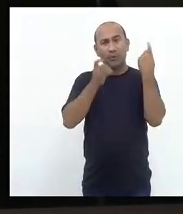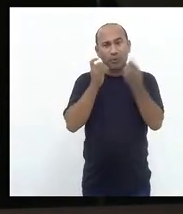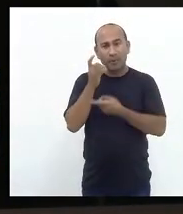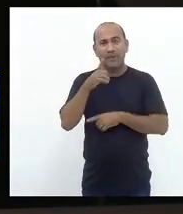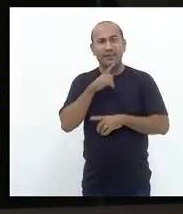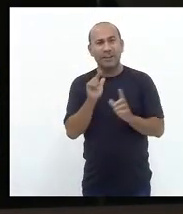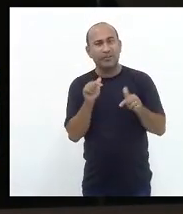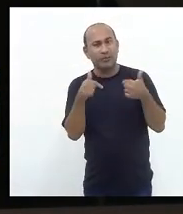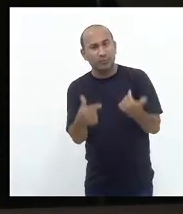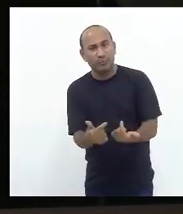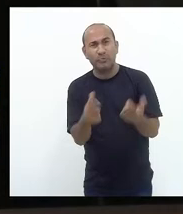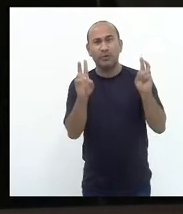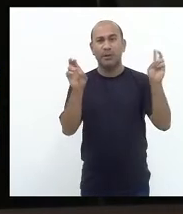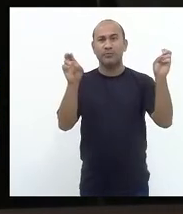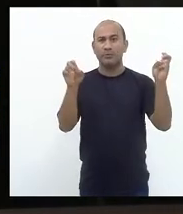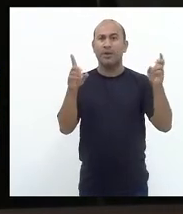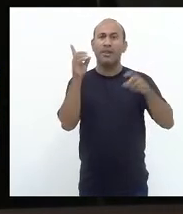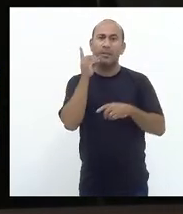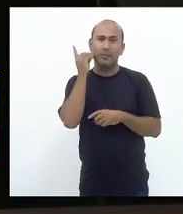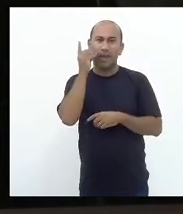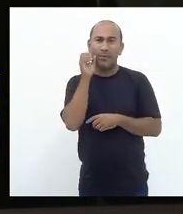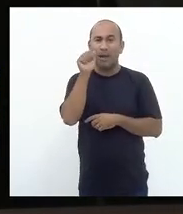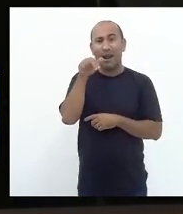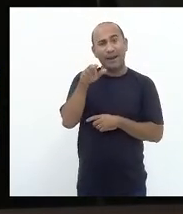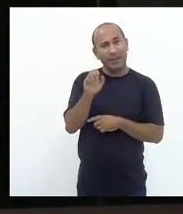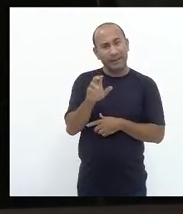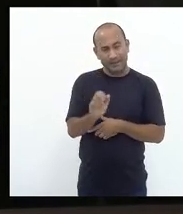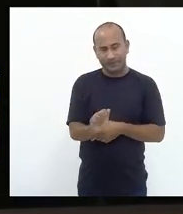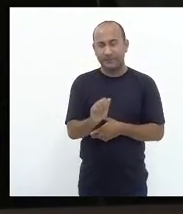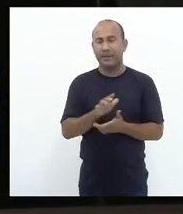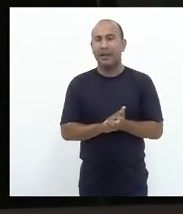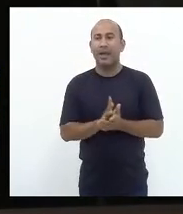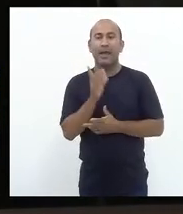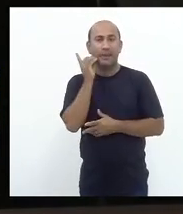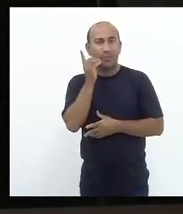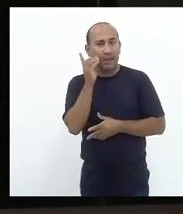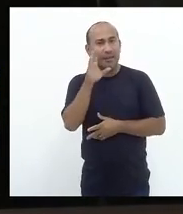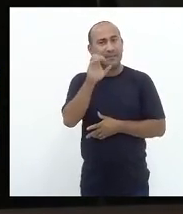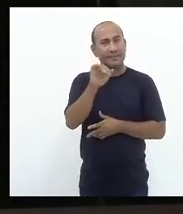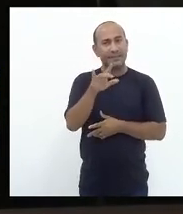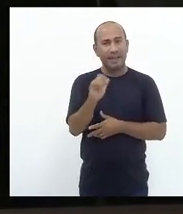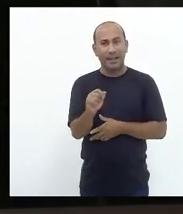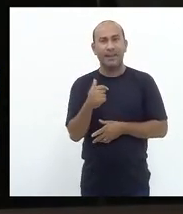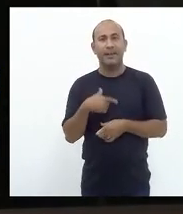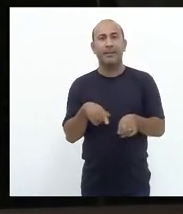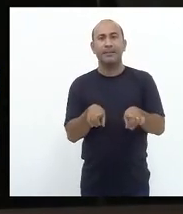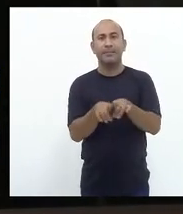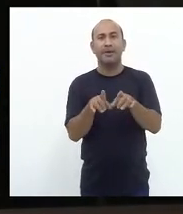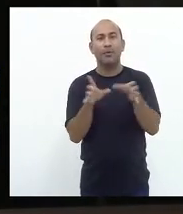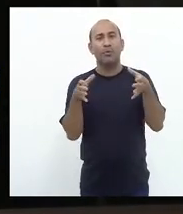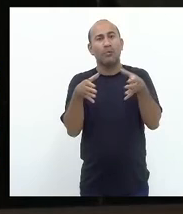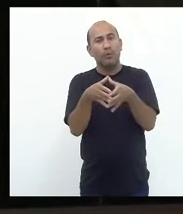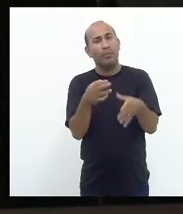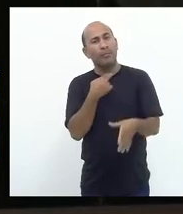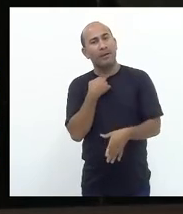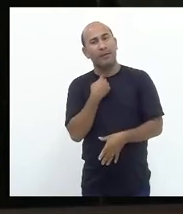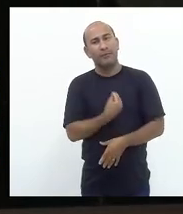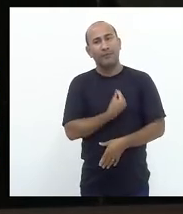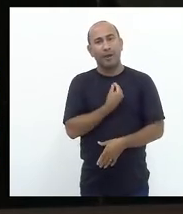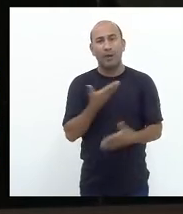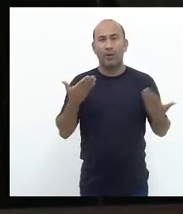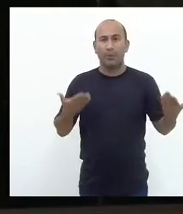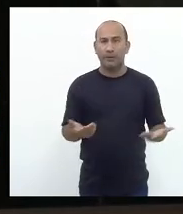muito nessa questão, deputada Alana, e a deputada Célia e os demais membros, alguns não puderam estar presentes